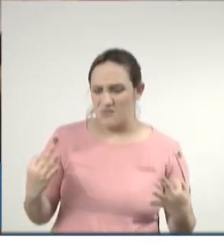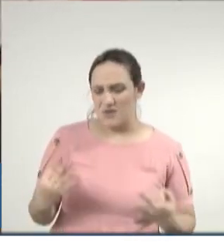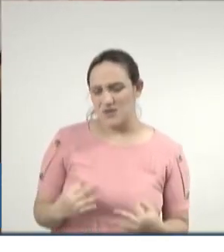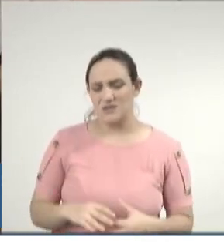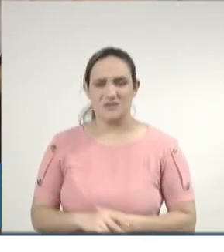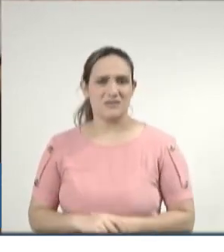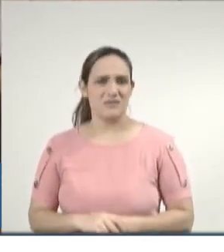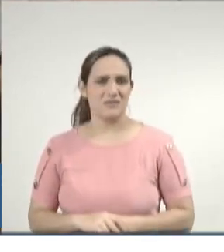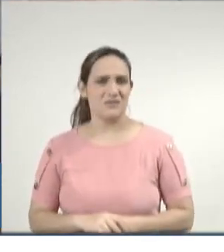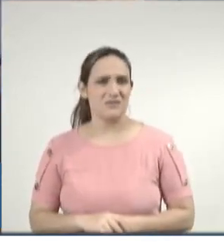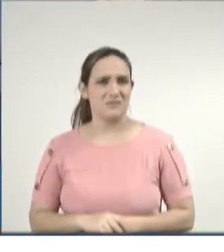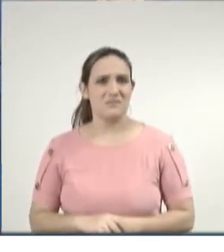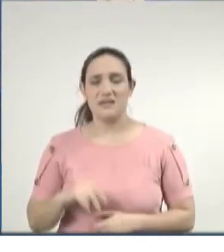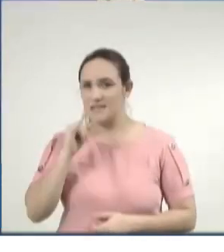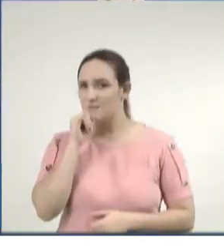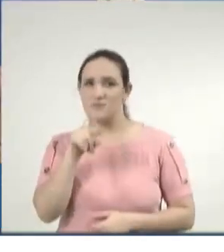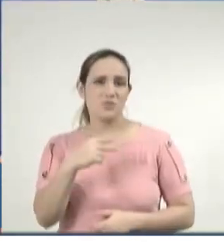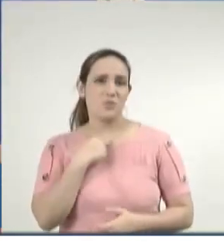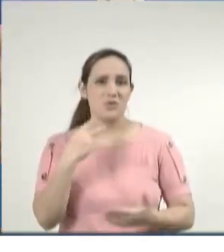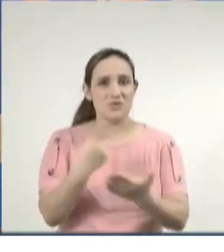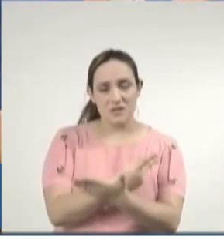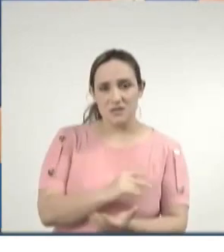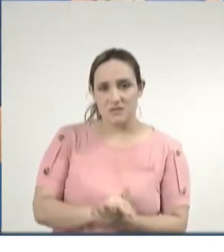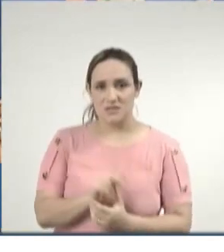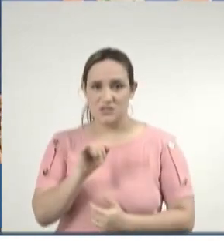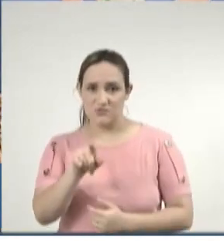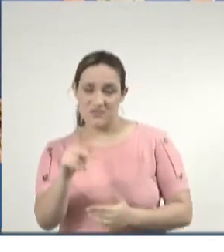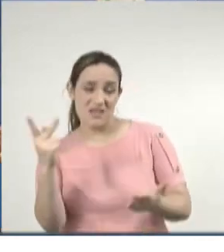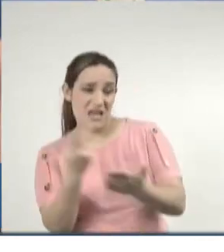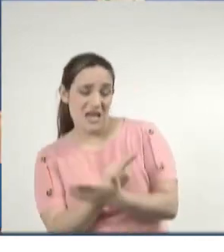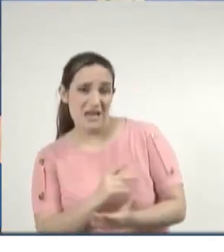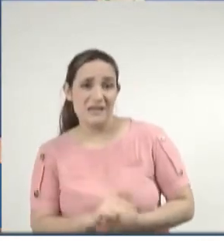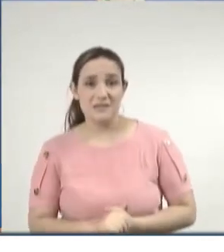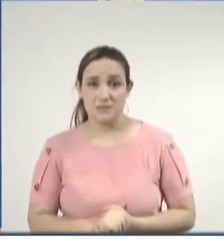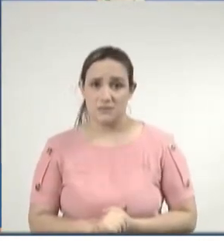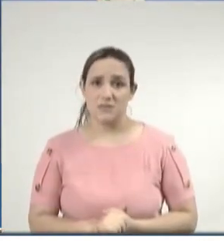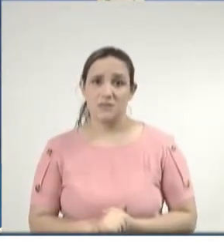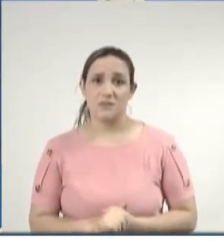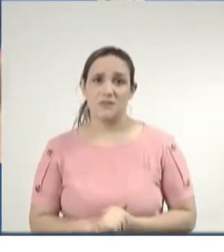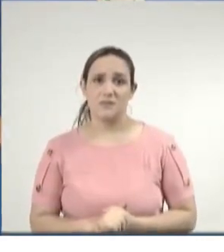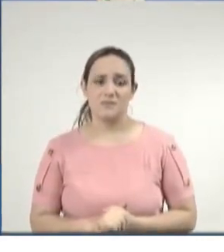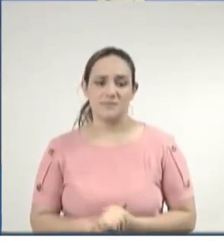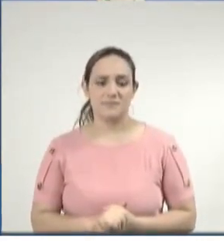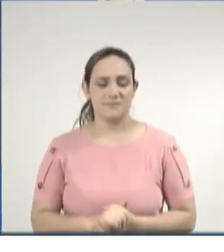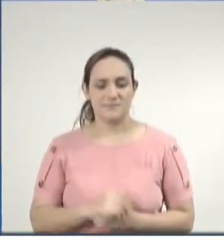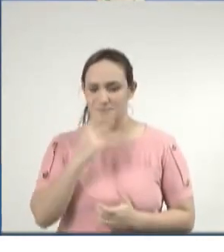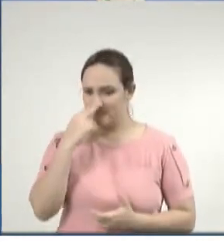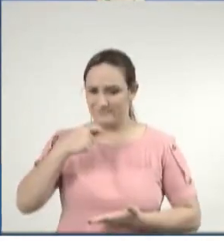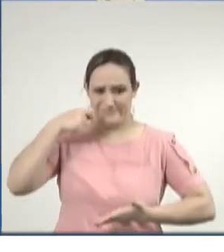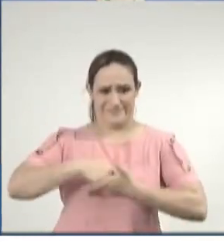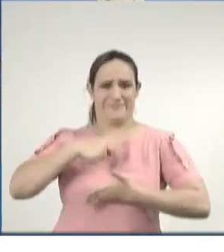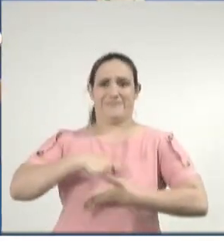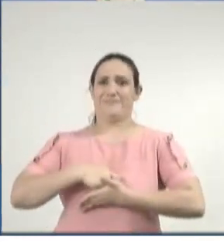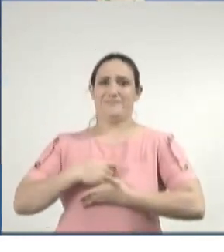perfeccionismo, de fazer, você não pode errar, né? Então, quando você erra, porque todos nós somos seres humanos, né? A